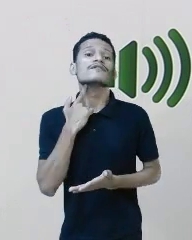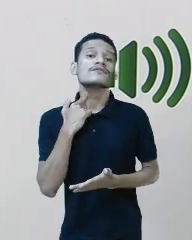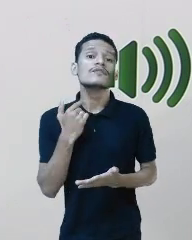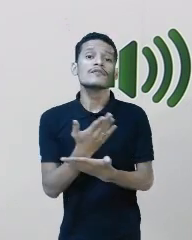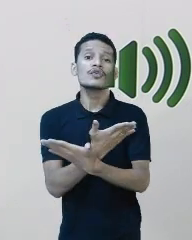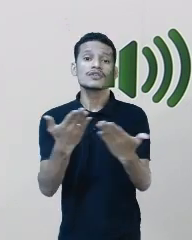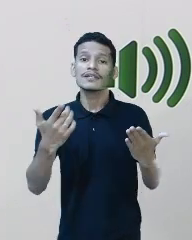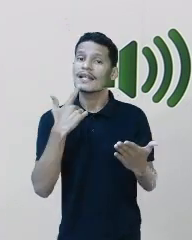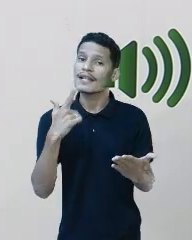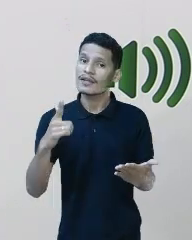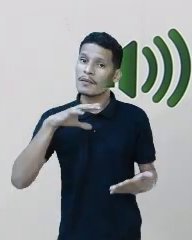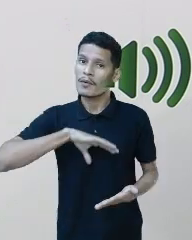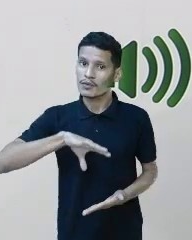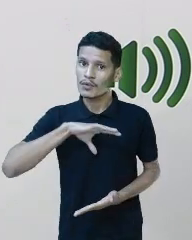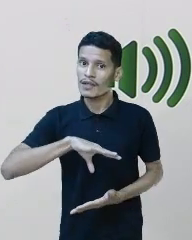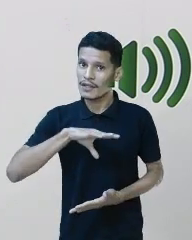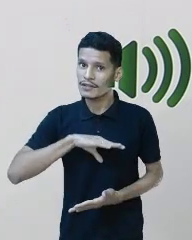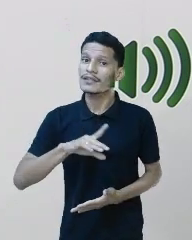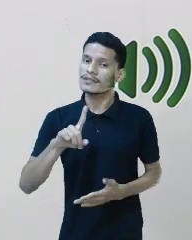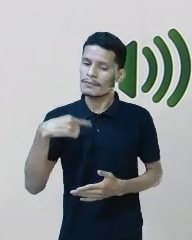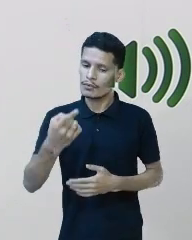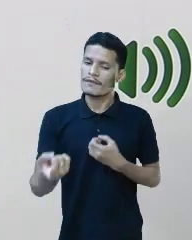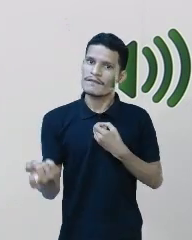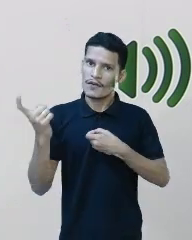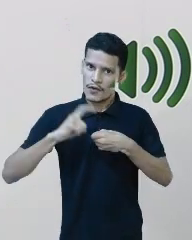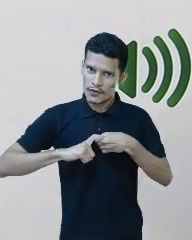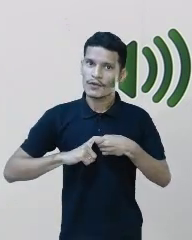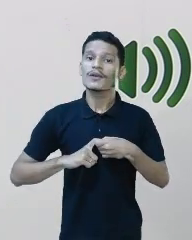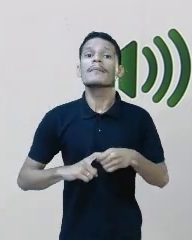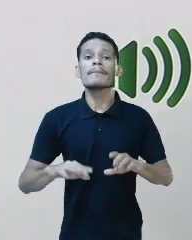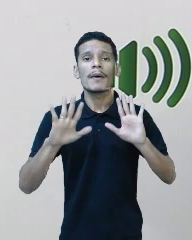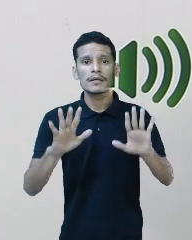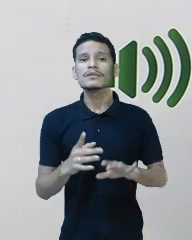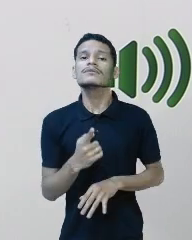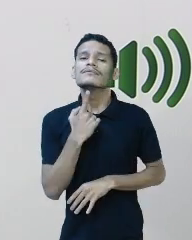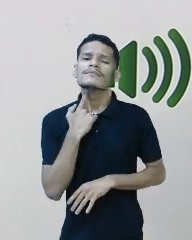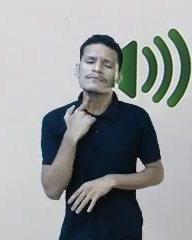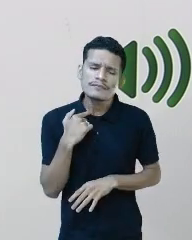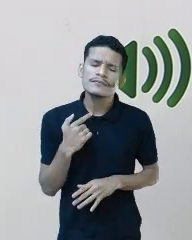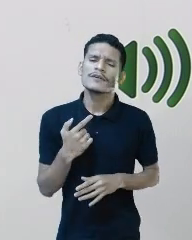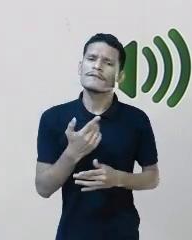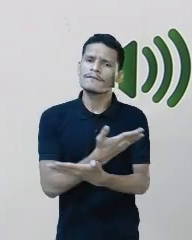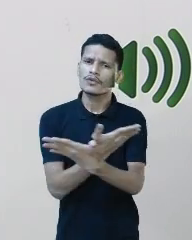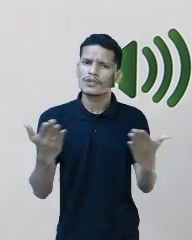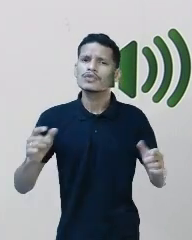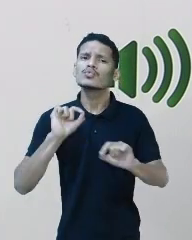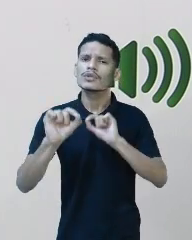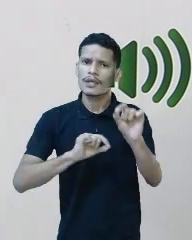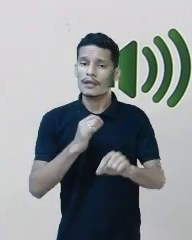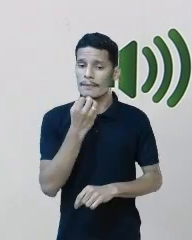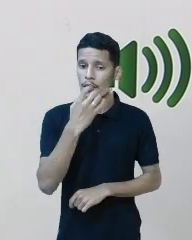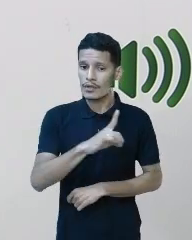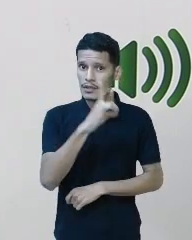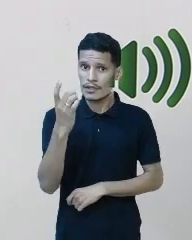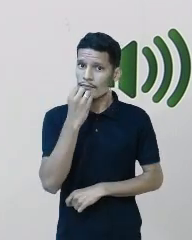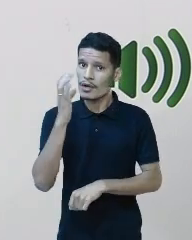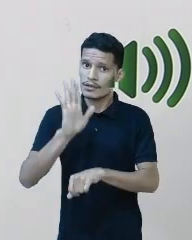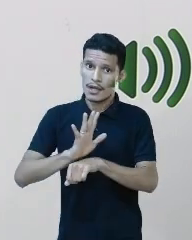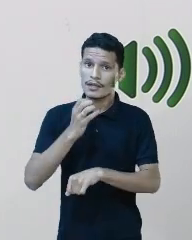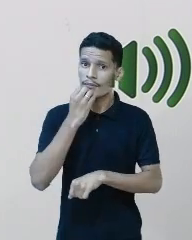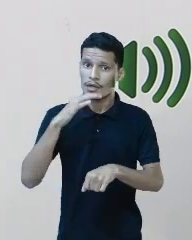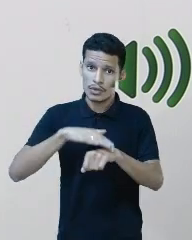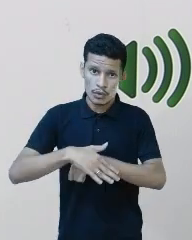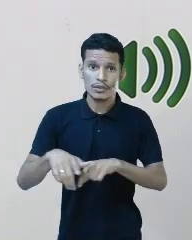aqui de língua portuguesa, né? Daqui a pouco eu volto, mas eu desejo para vocês em língua portuguesa um bom dia, uma boa tarde, uma boa noite,